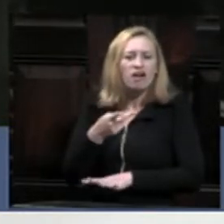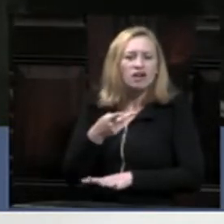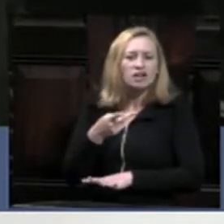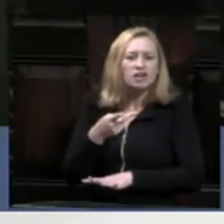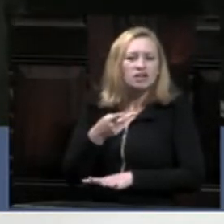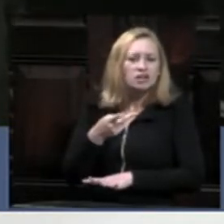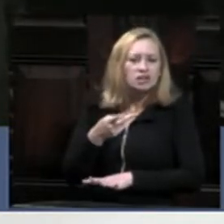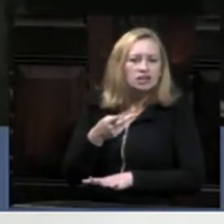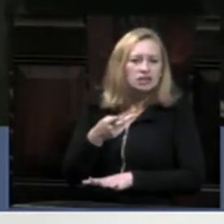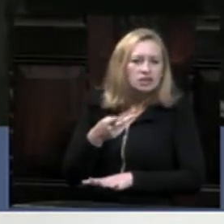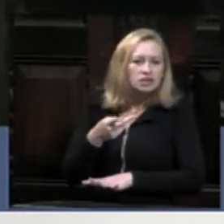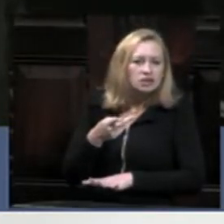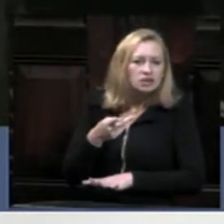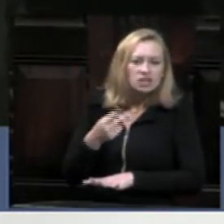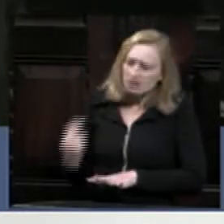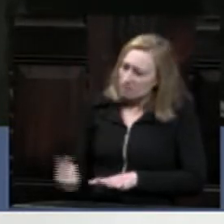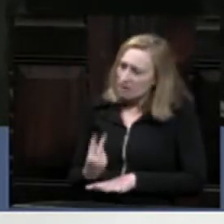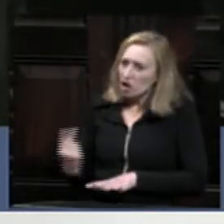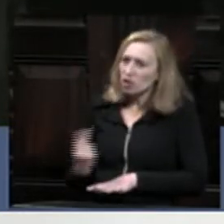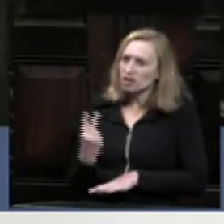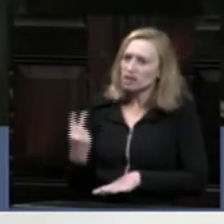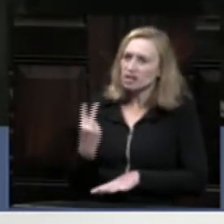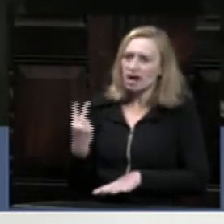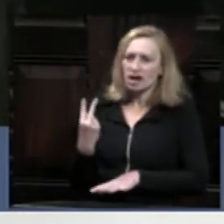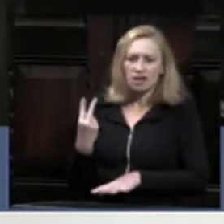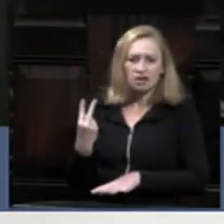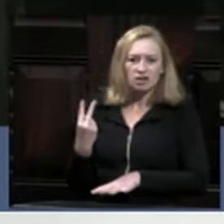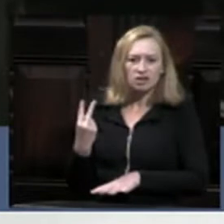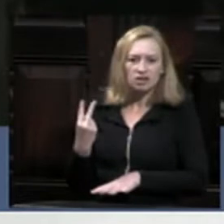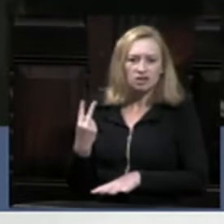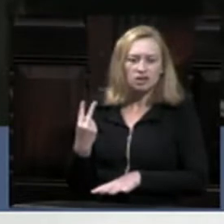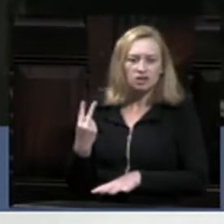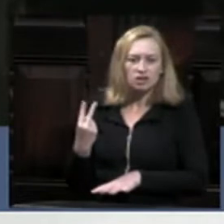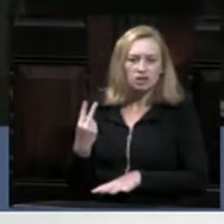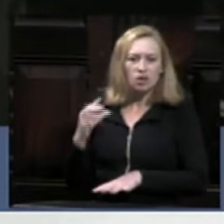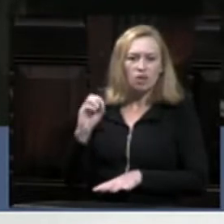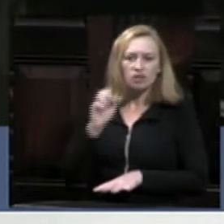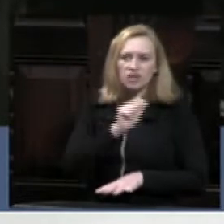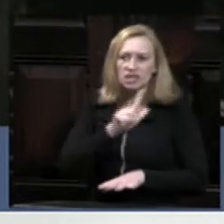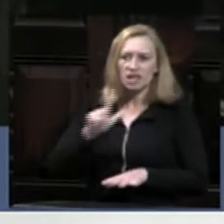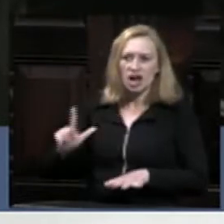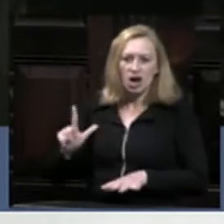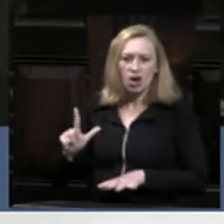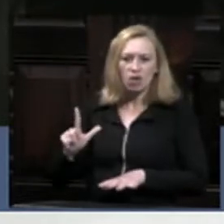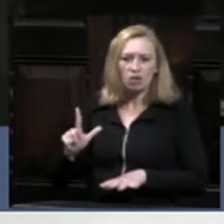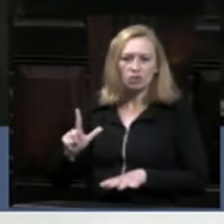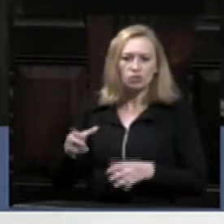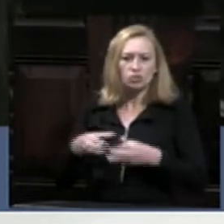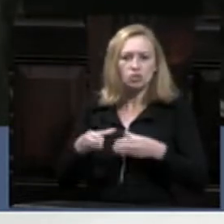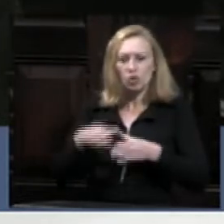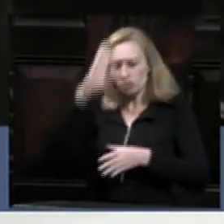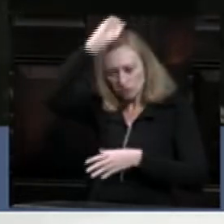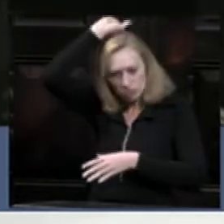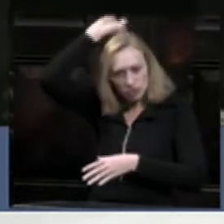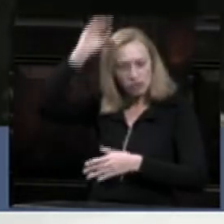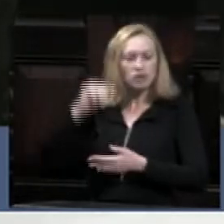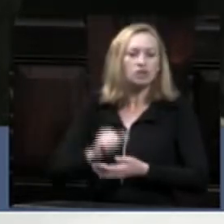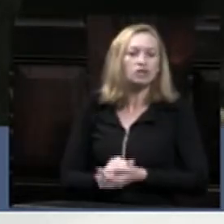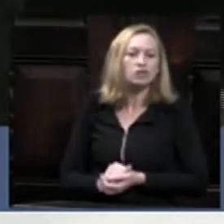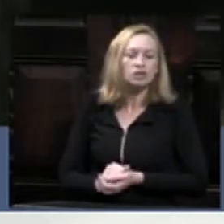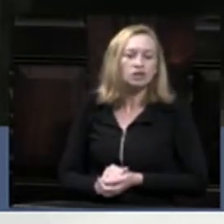em tá valorizando os oficiais, em